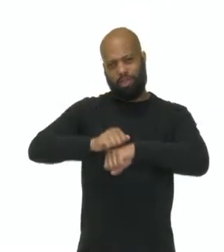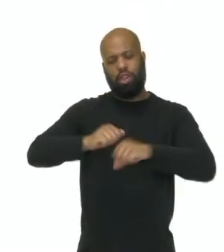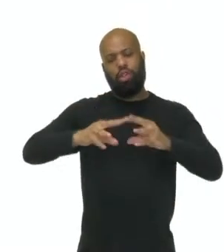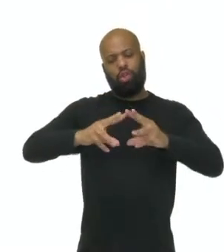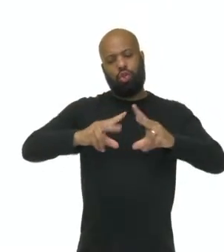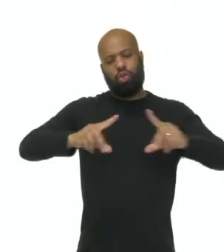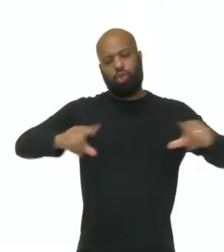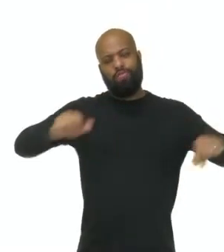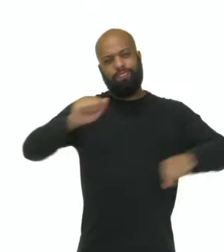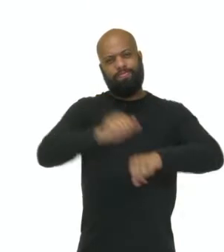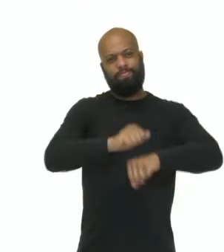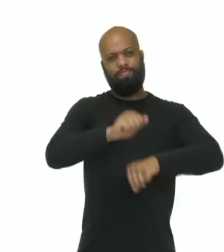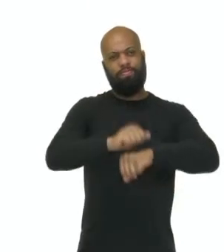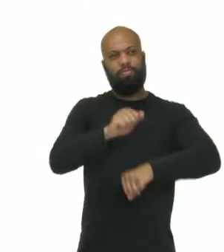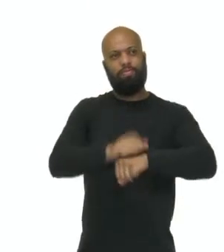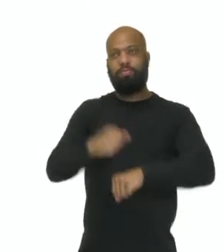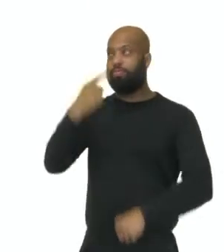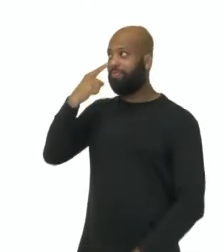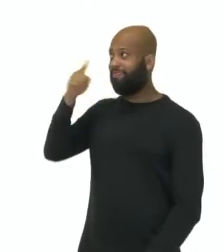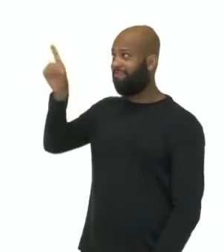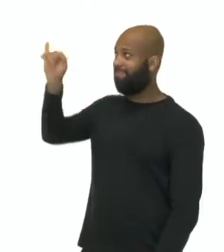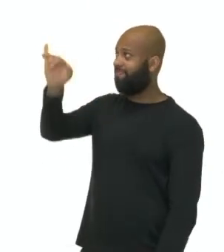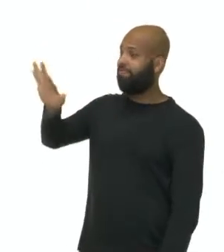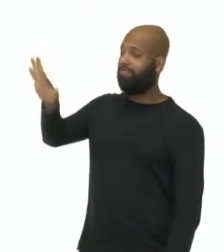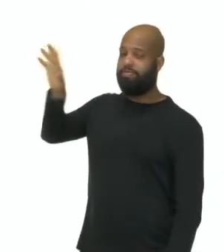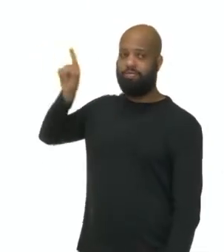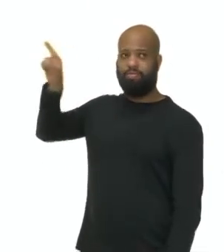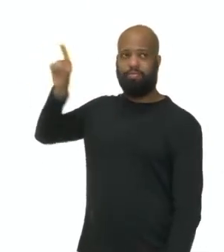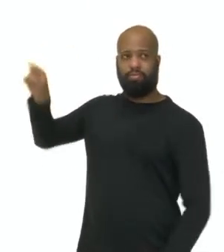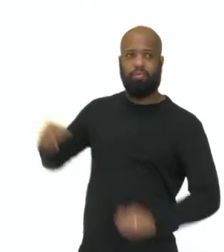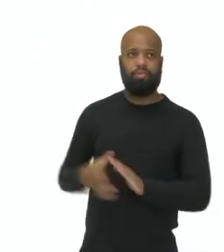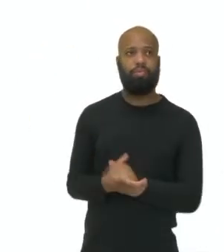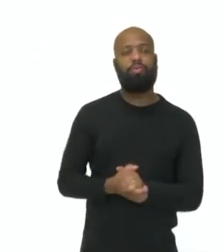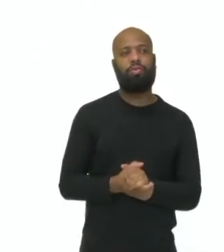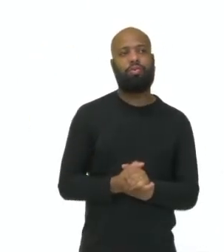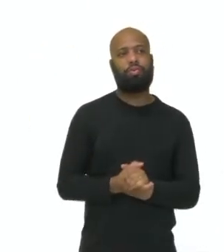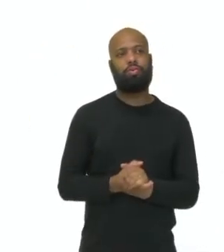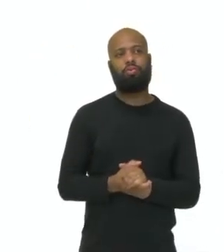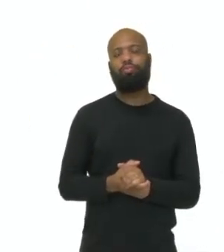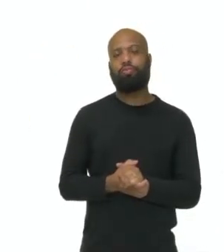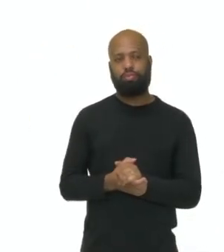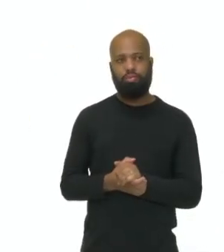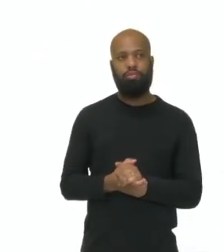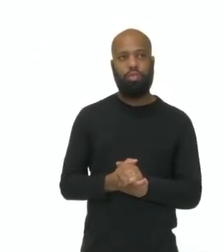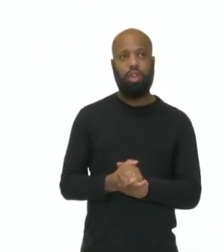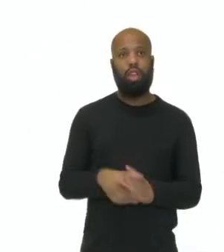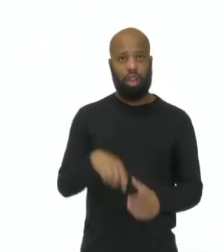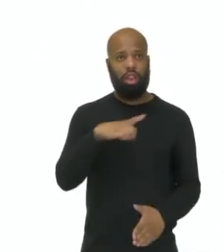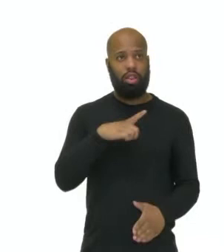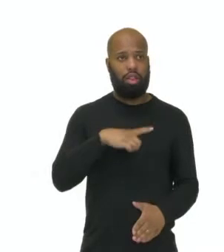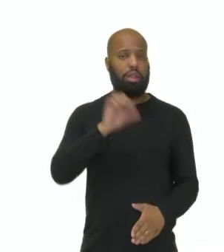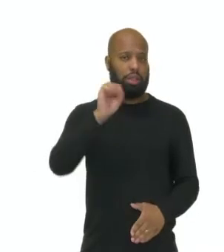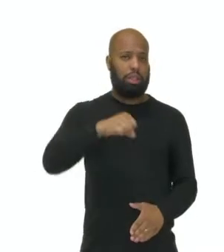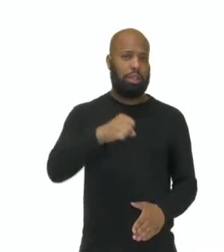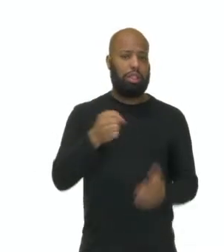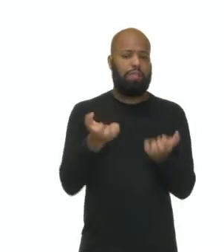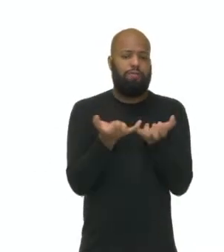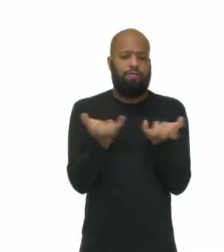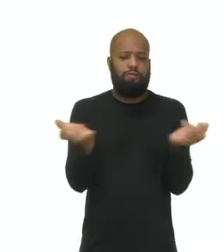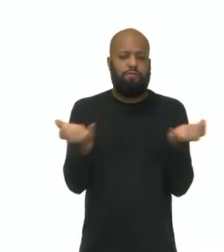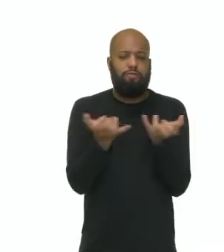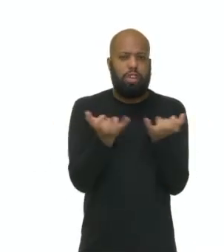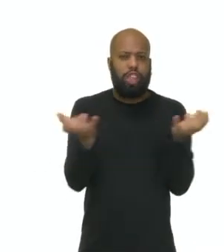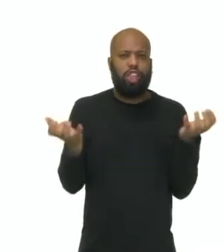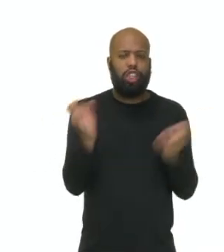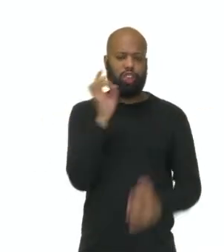Quero convidar você para observar essa imagem aqui, olha. A gente vê, sim, né, uma pequena vegetação aqui, mas a